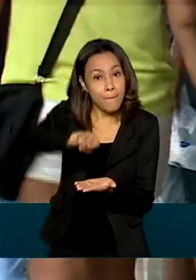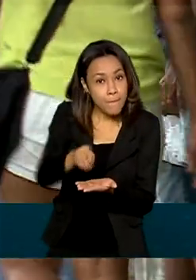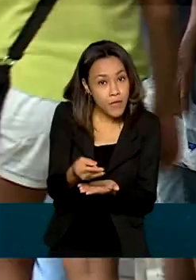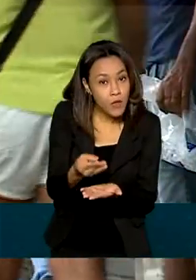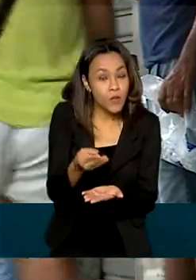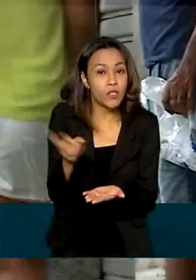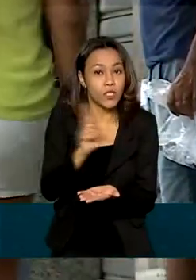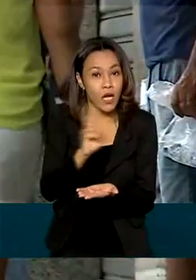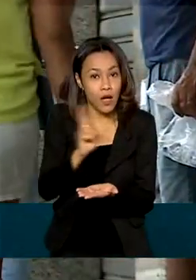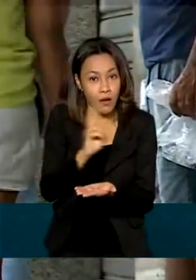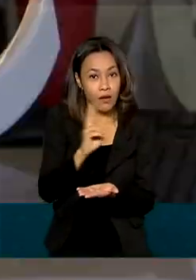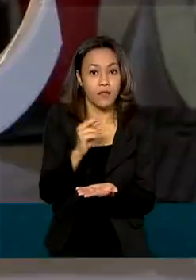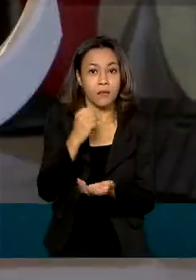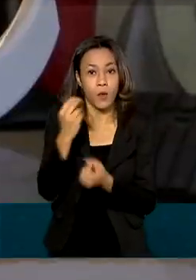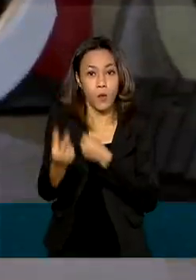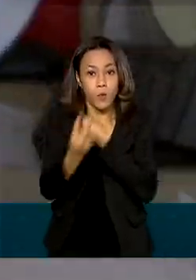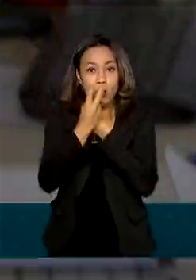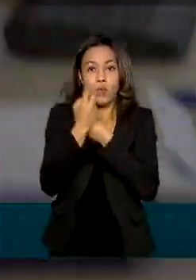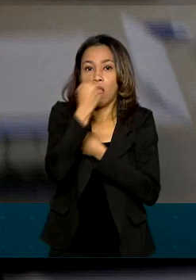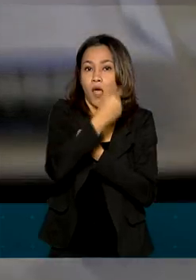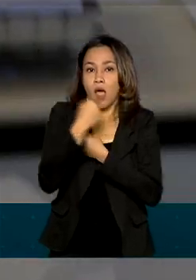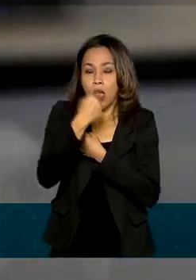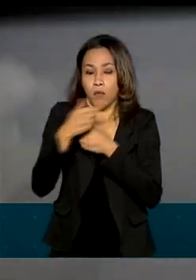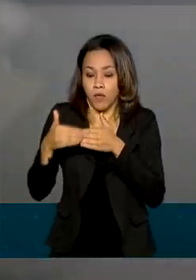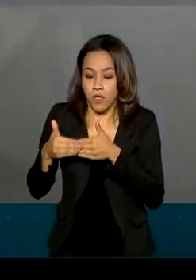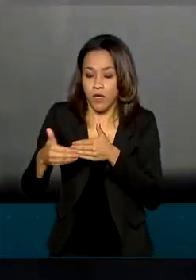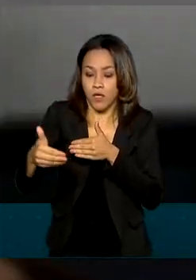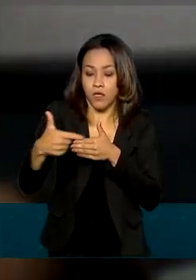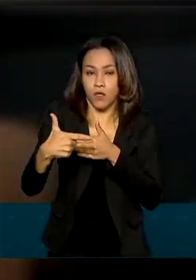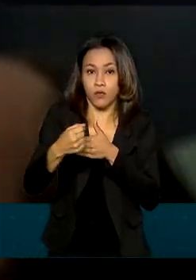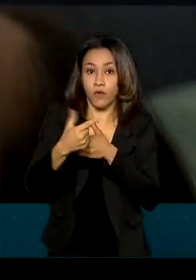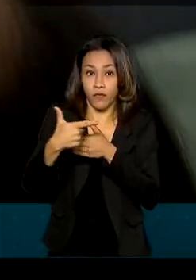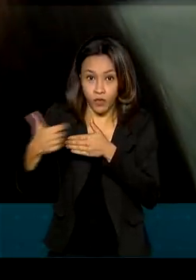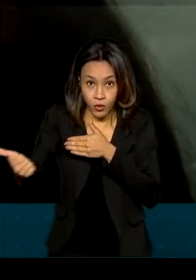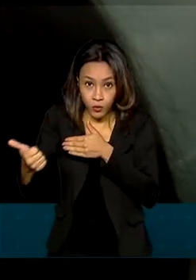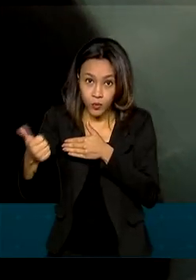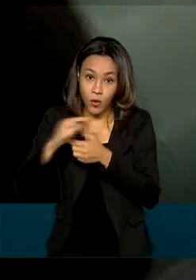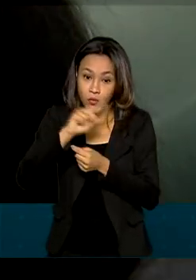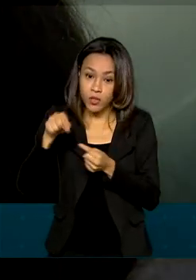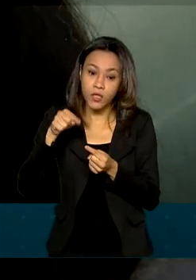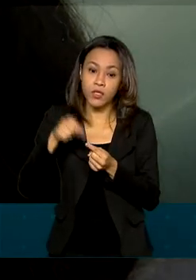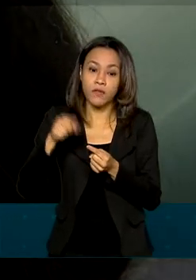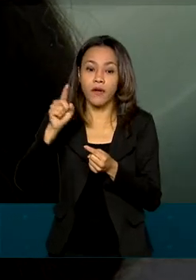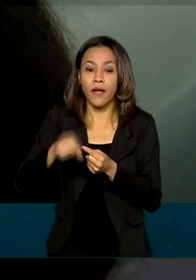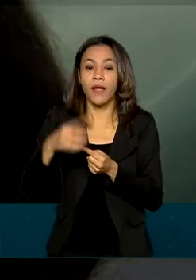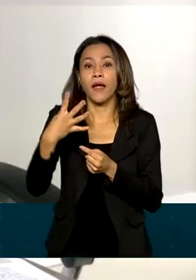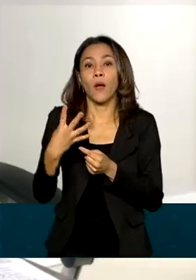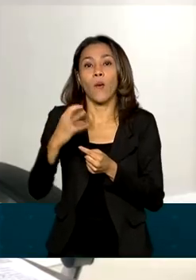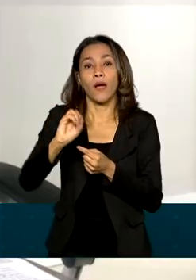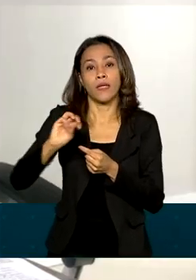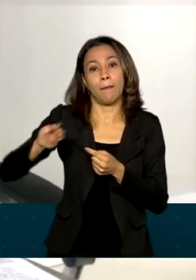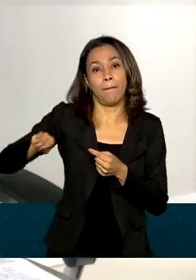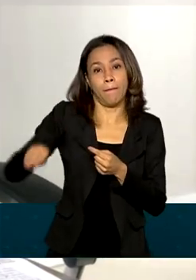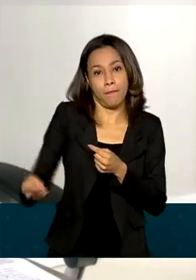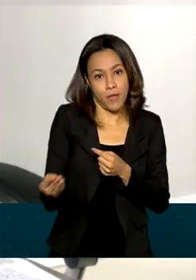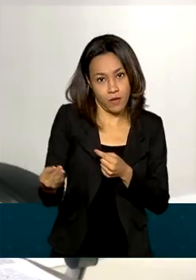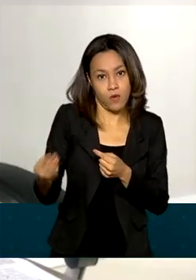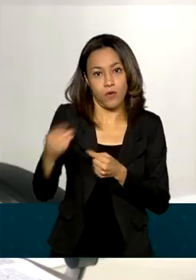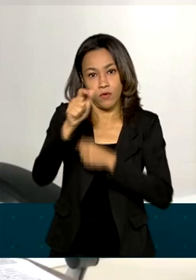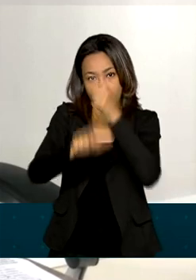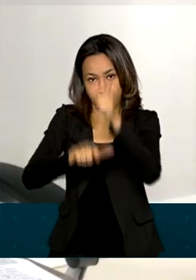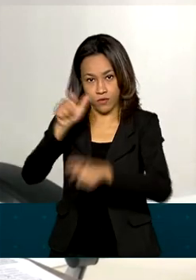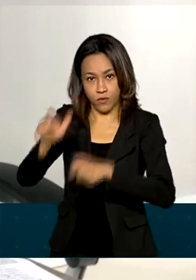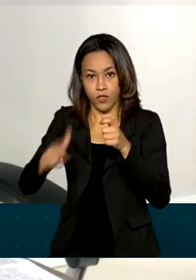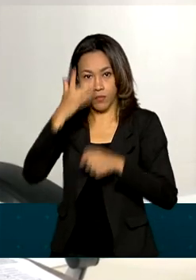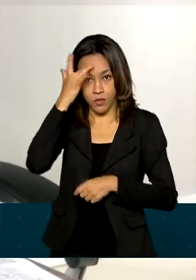E para 2021, a meta do SUS é atender um total de 40 milhões de brasileiros. A gente vai dar